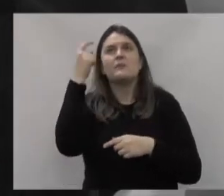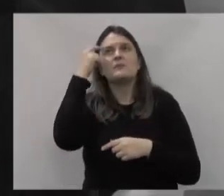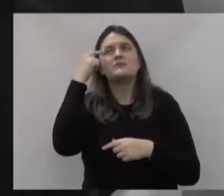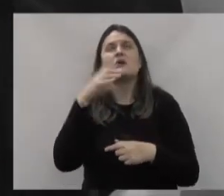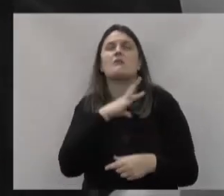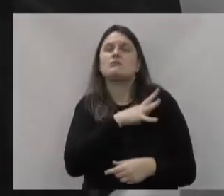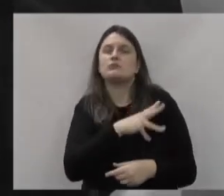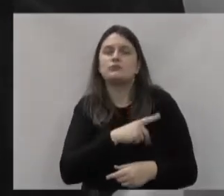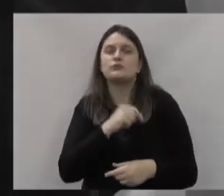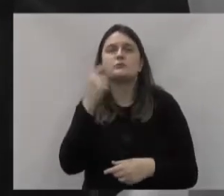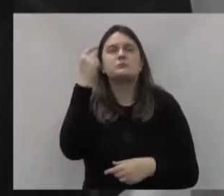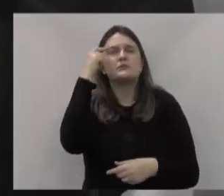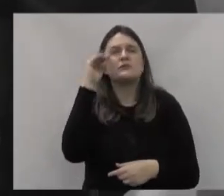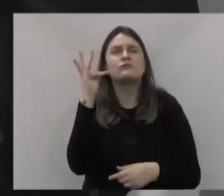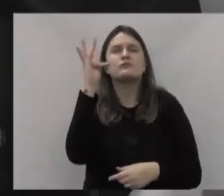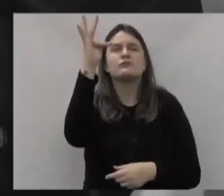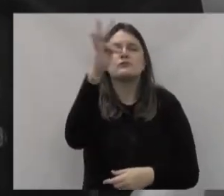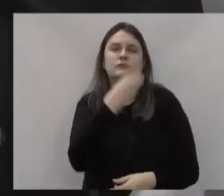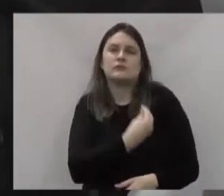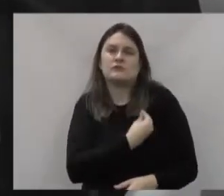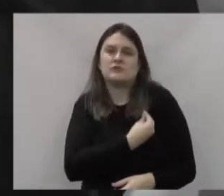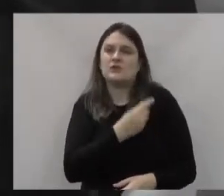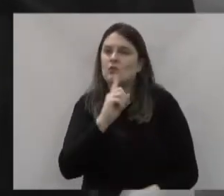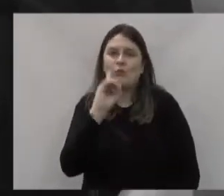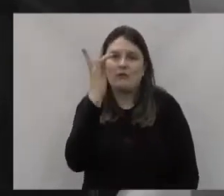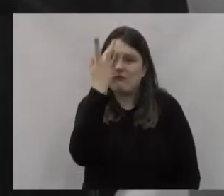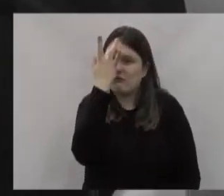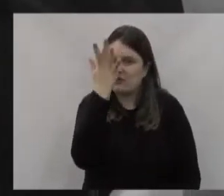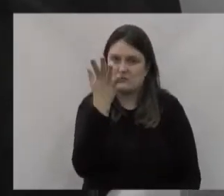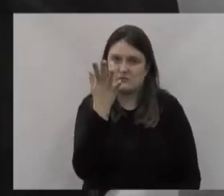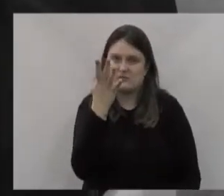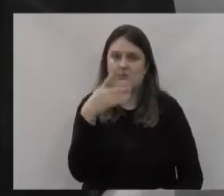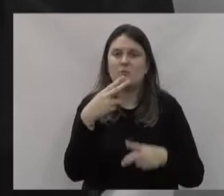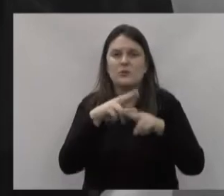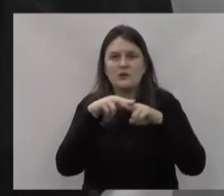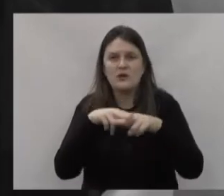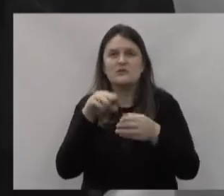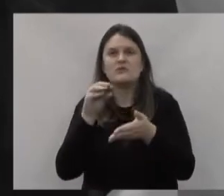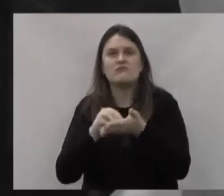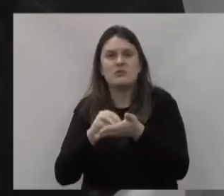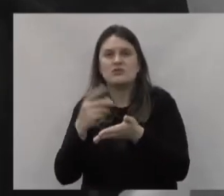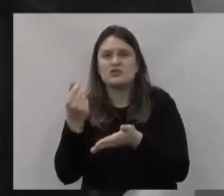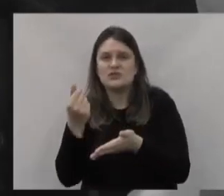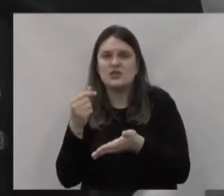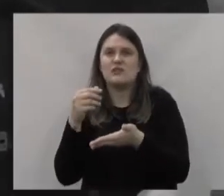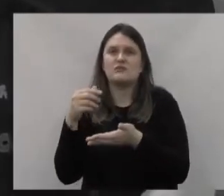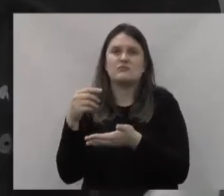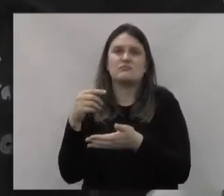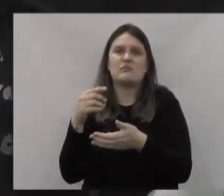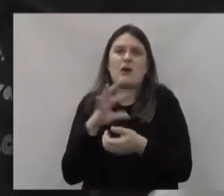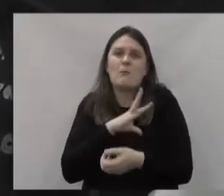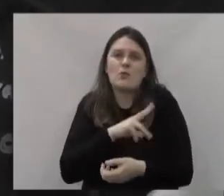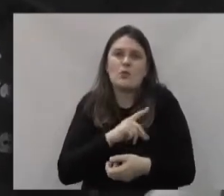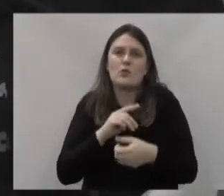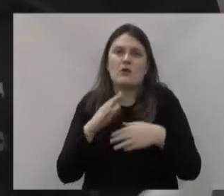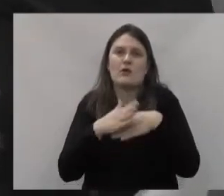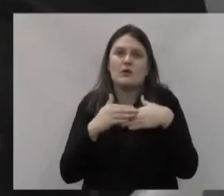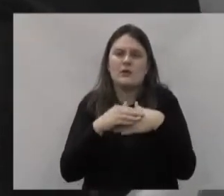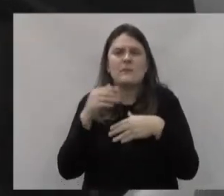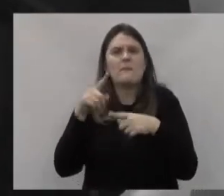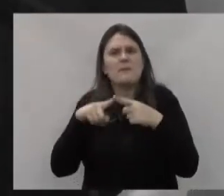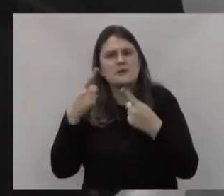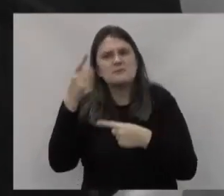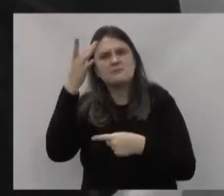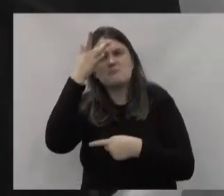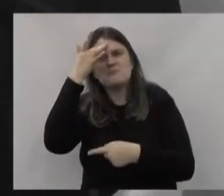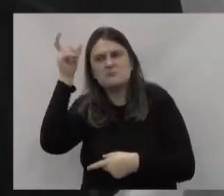vida. Não é fácil. Tem toda a questão de dependência financeira, dependência emocional. Mas pensem na história da